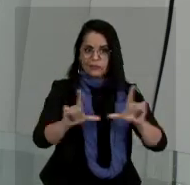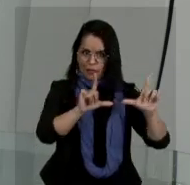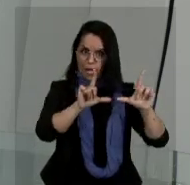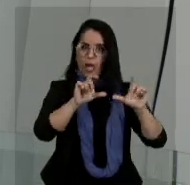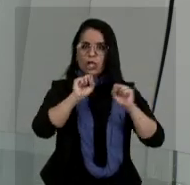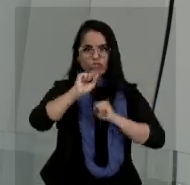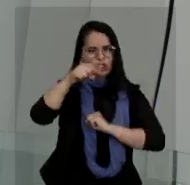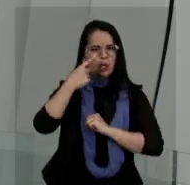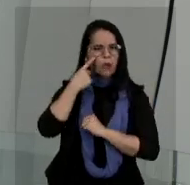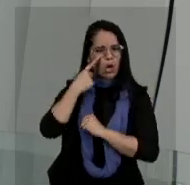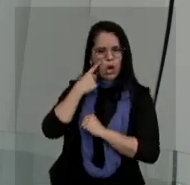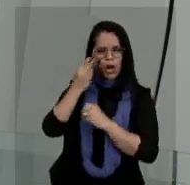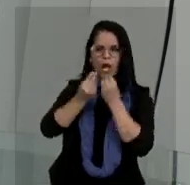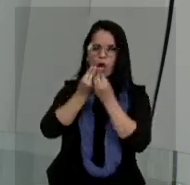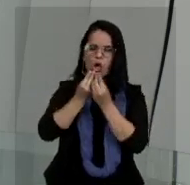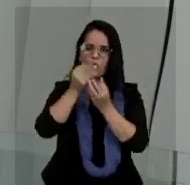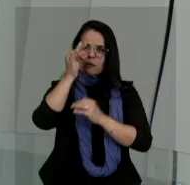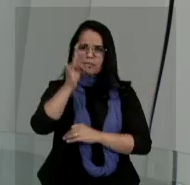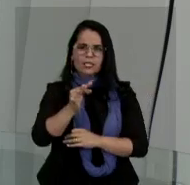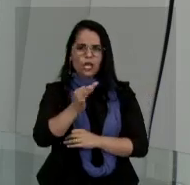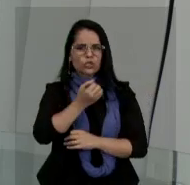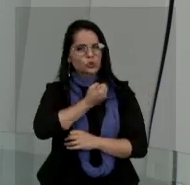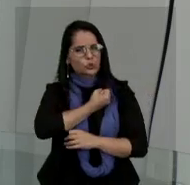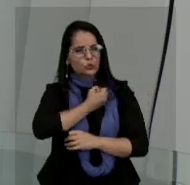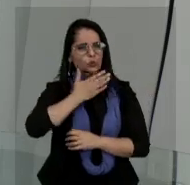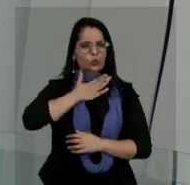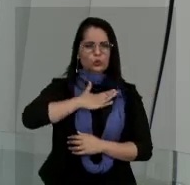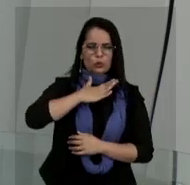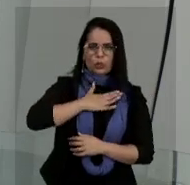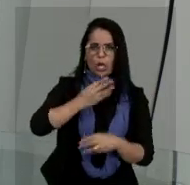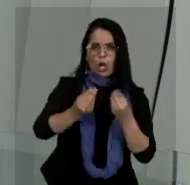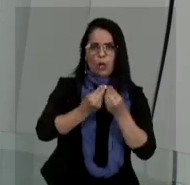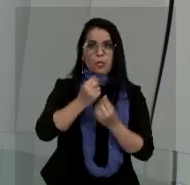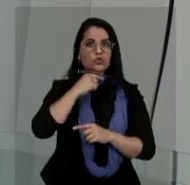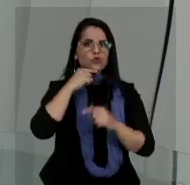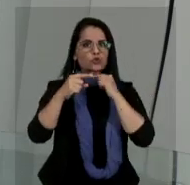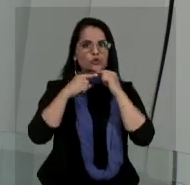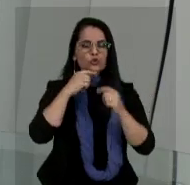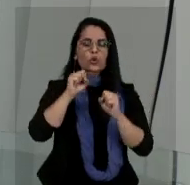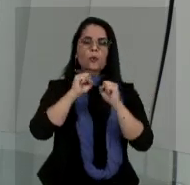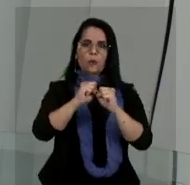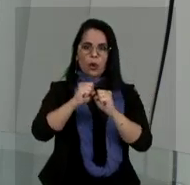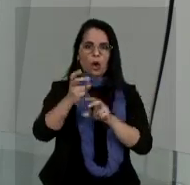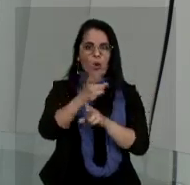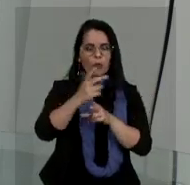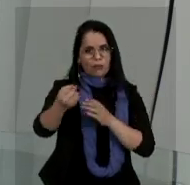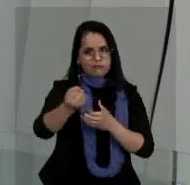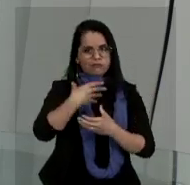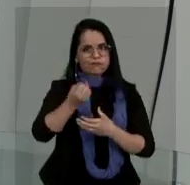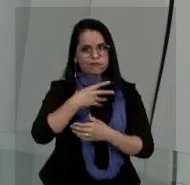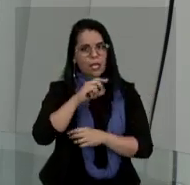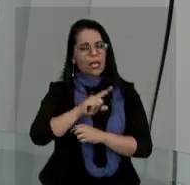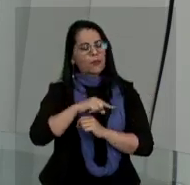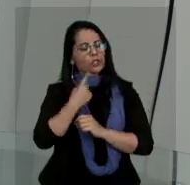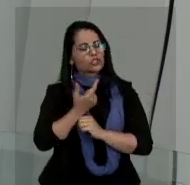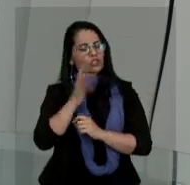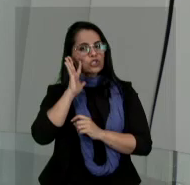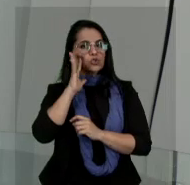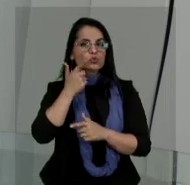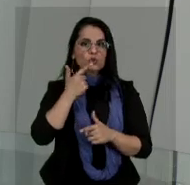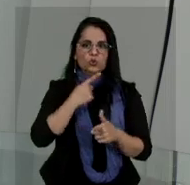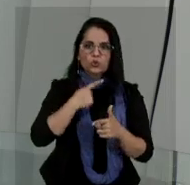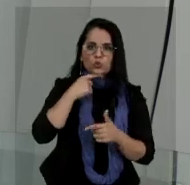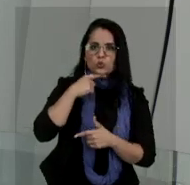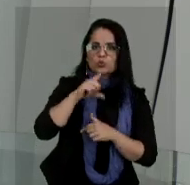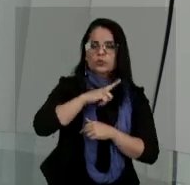vocês possam verificar com calma, e se tiver dúvida pode nos procurar, né, para a gente sanar todas as